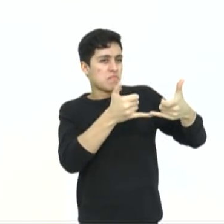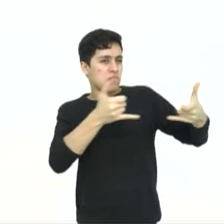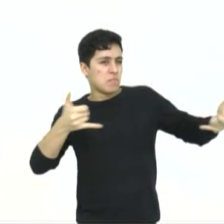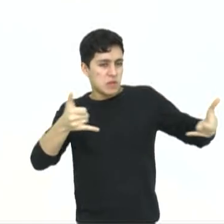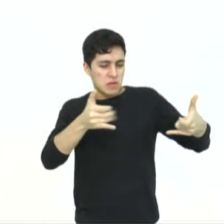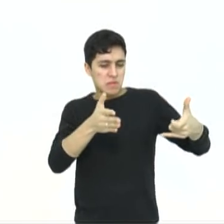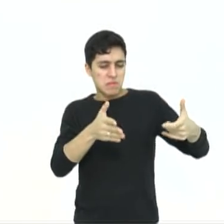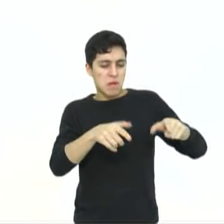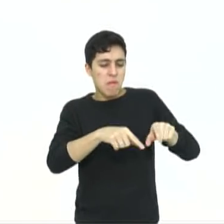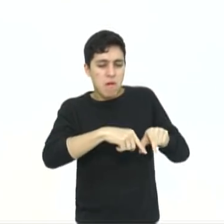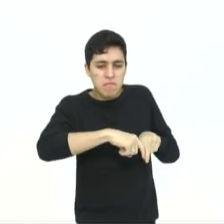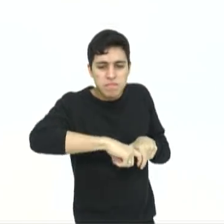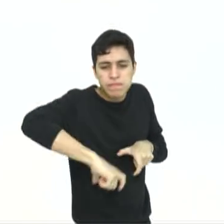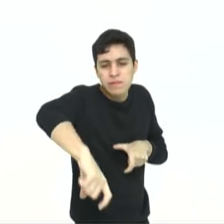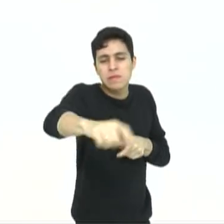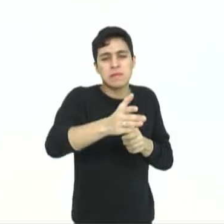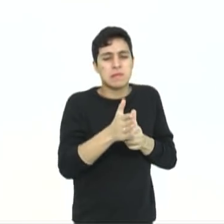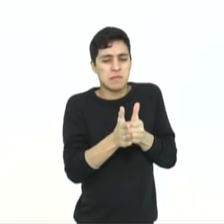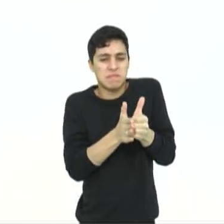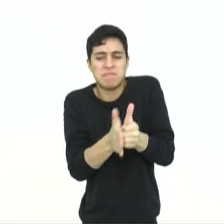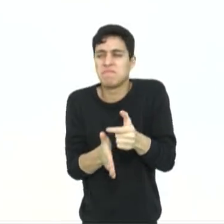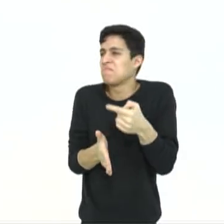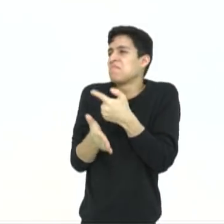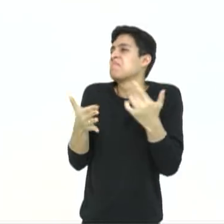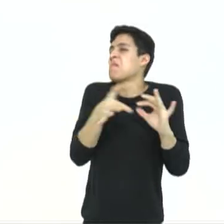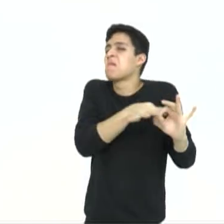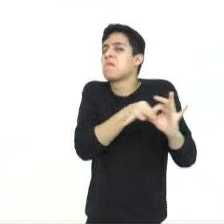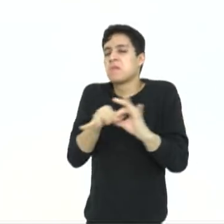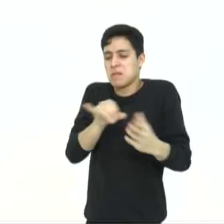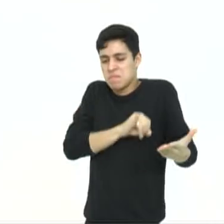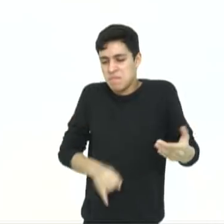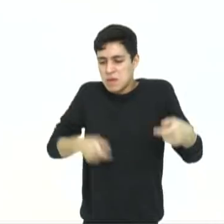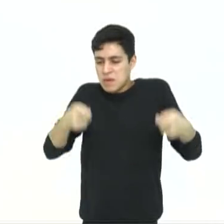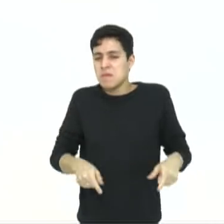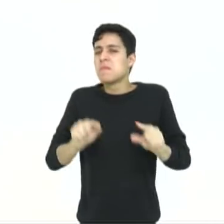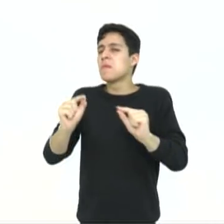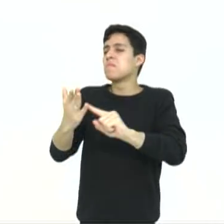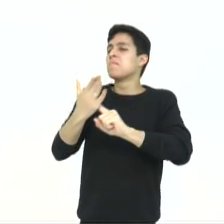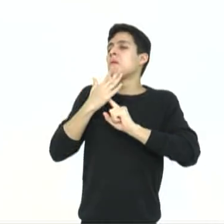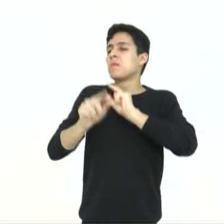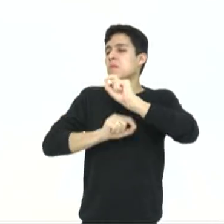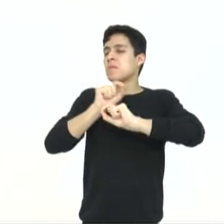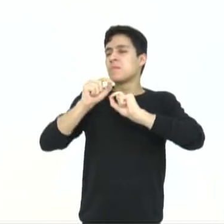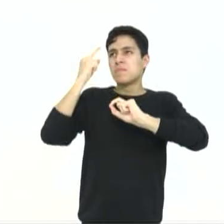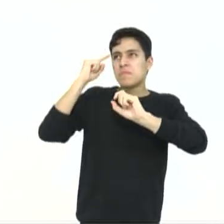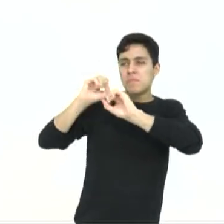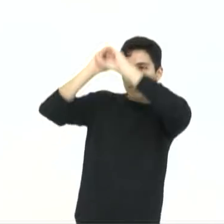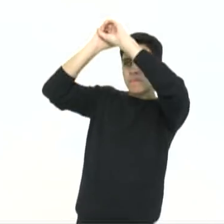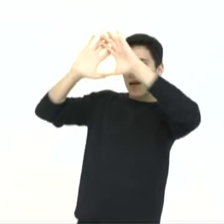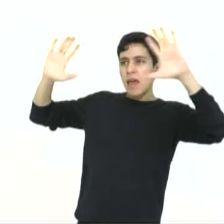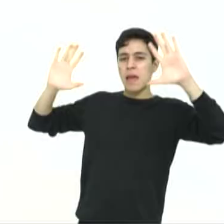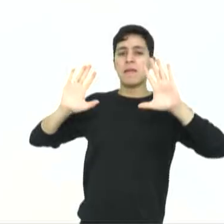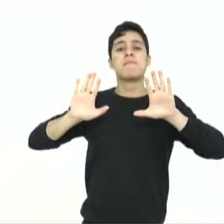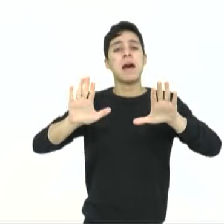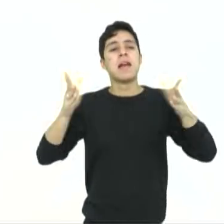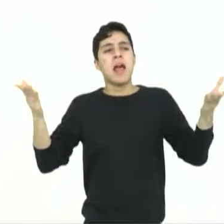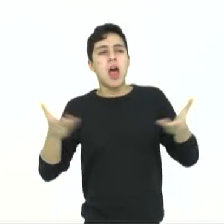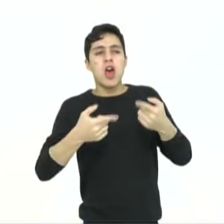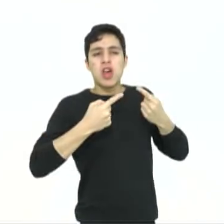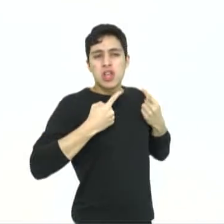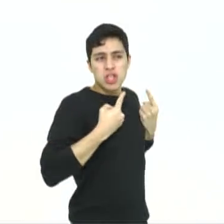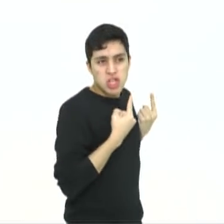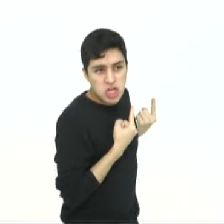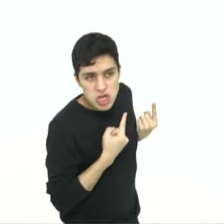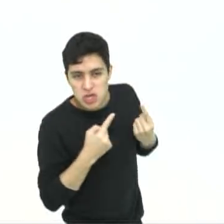que lembraria nesse contexto, professor, de imperialismo? Muito bom. Agora eu trago um desafio a